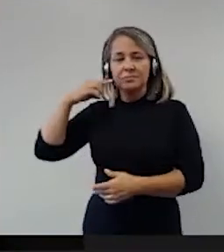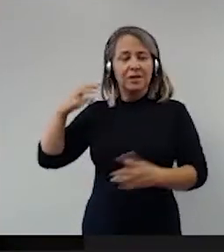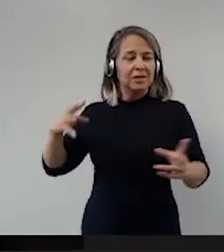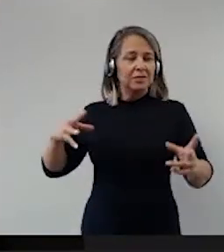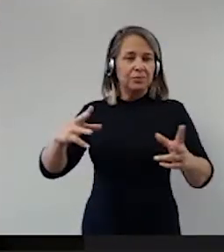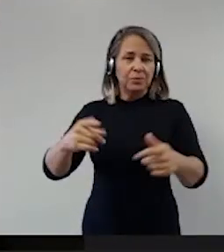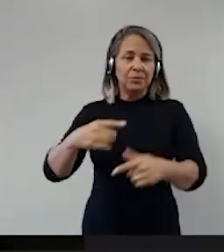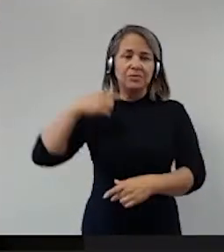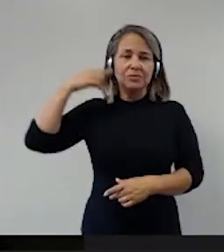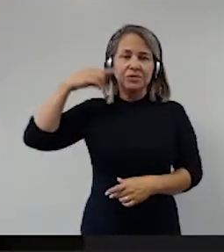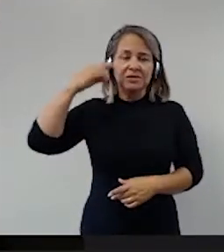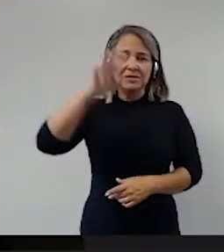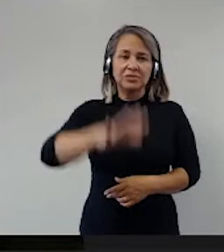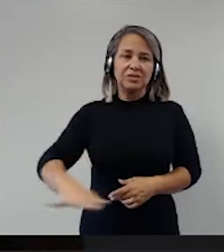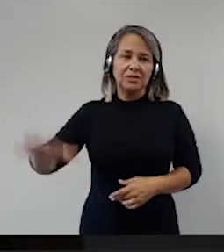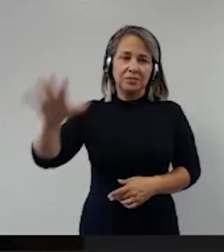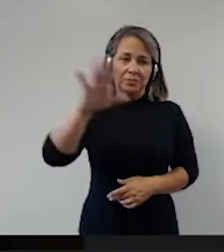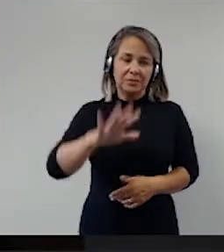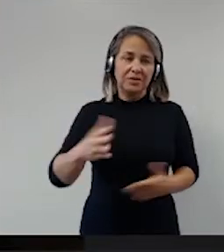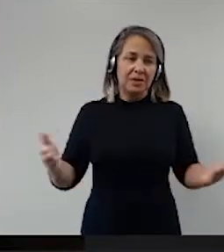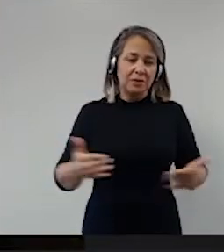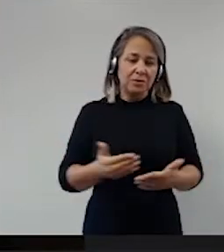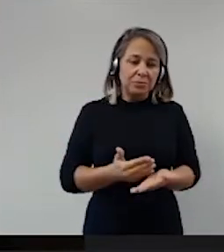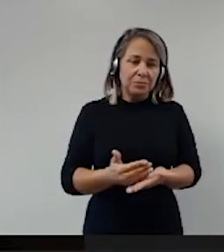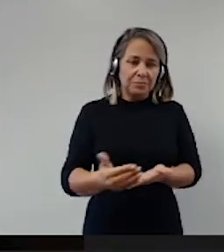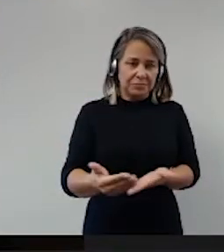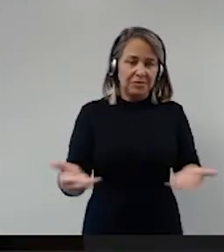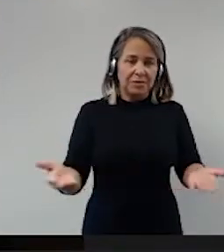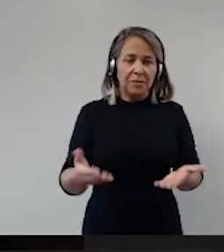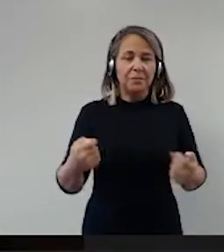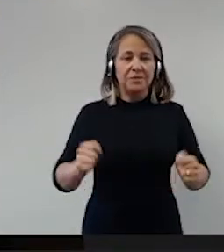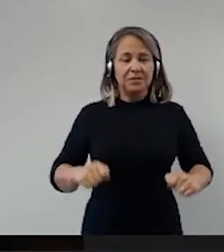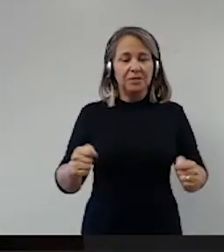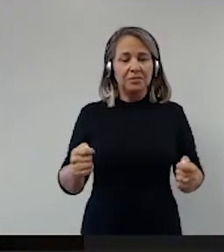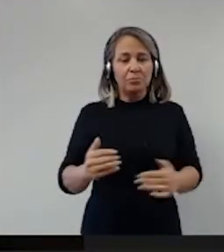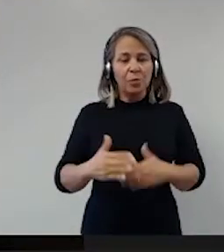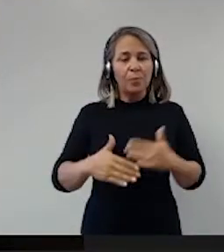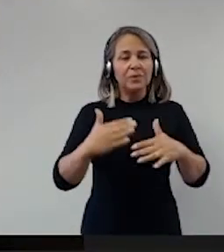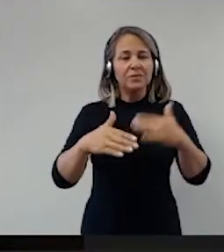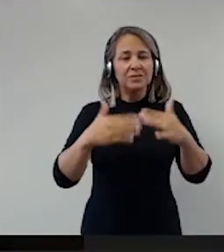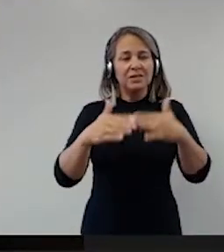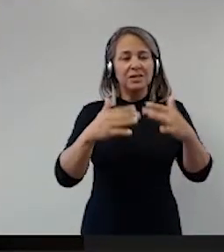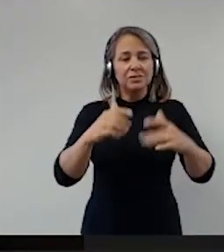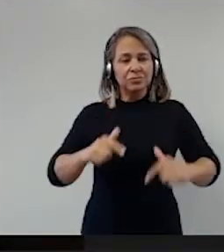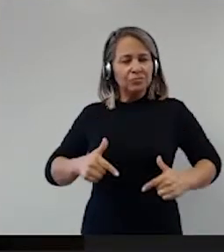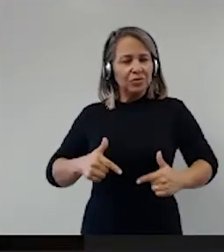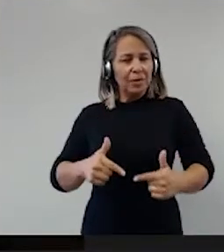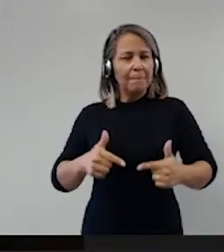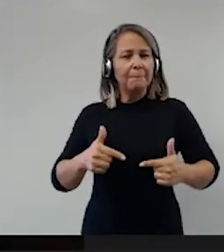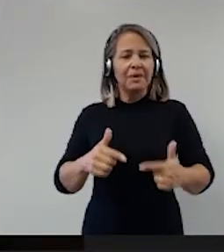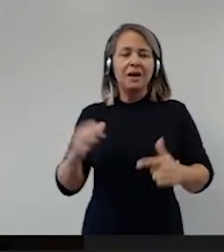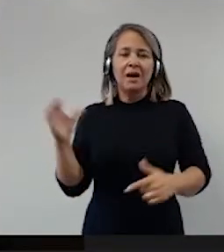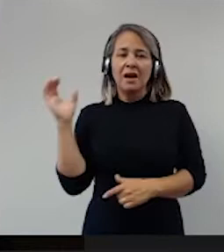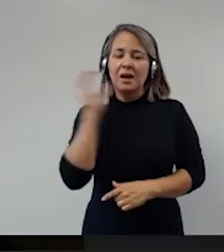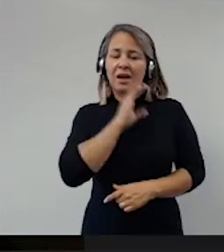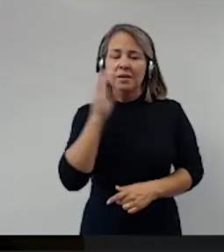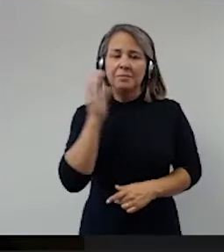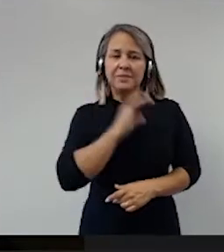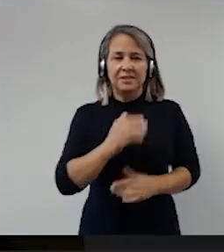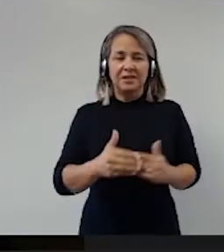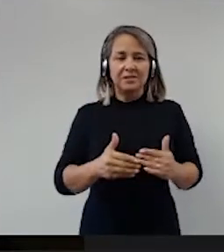geral, que a partir de agora está tendo que, talvez em um processo de aceleração, lidar